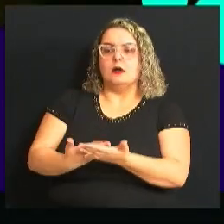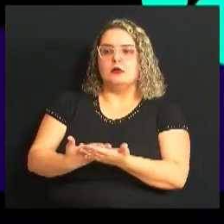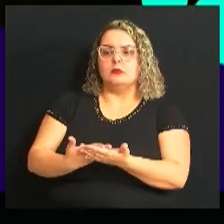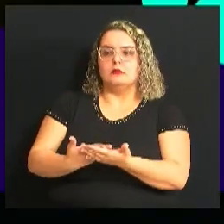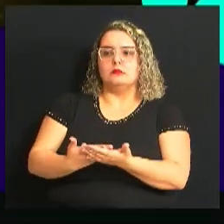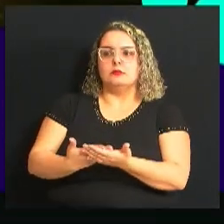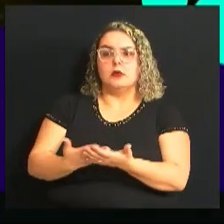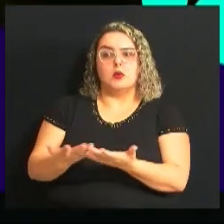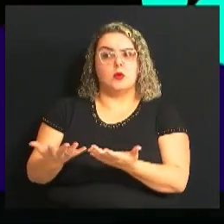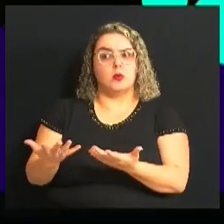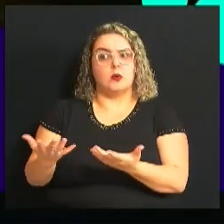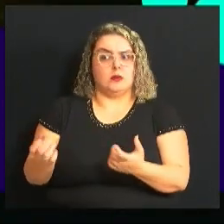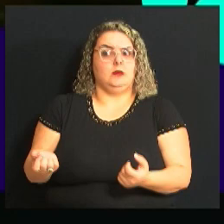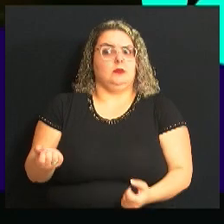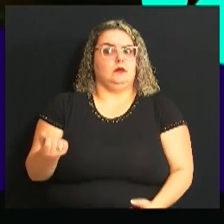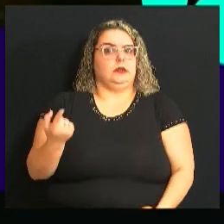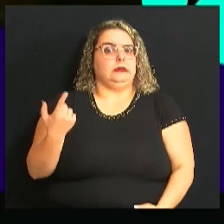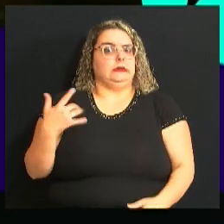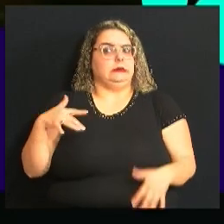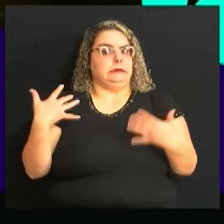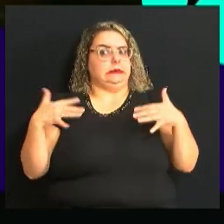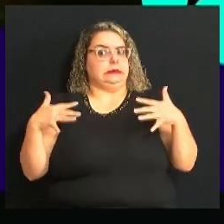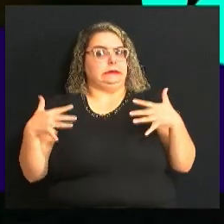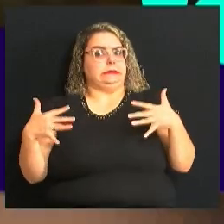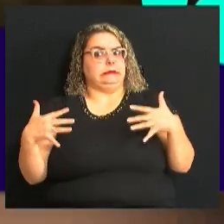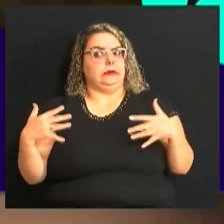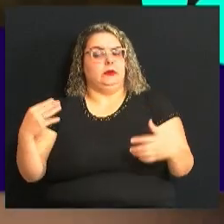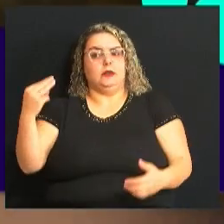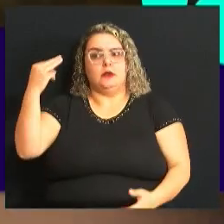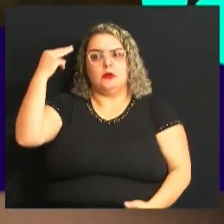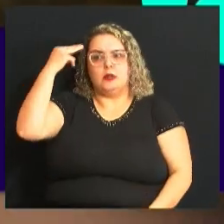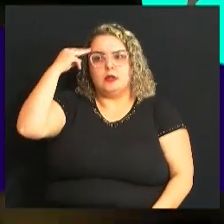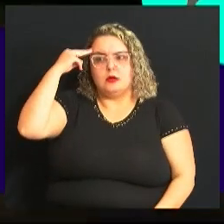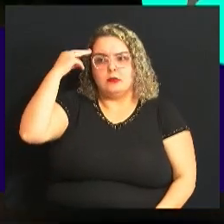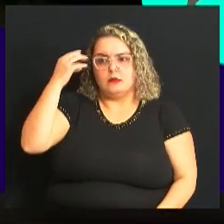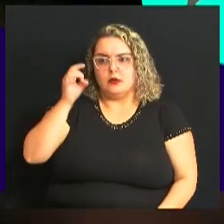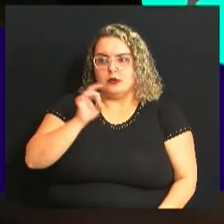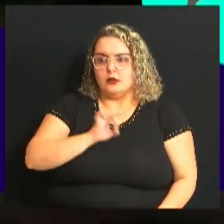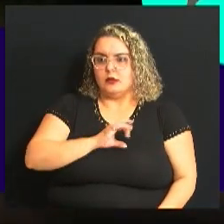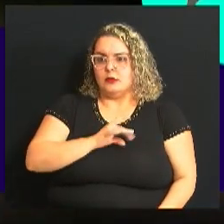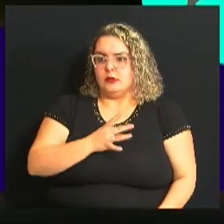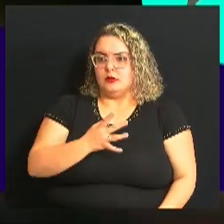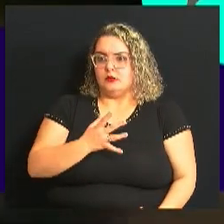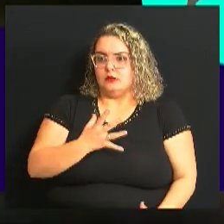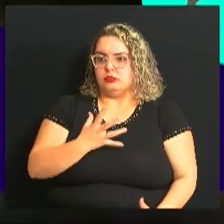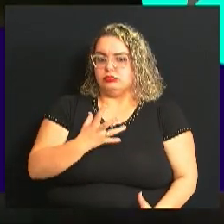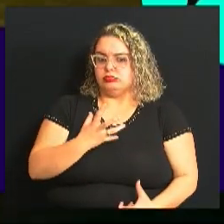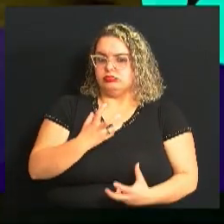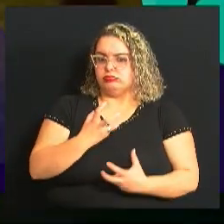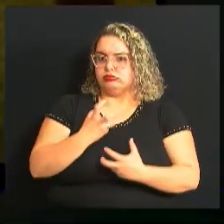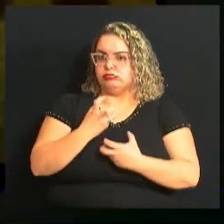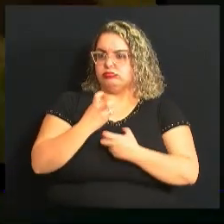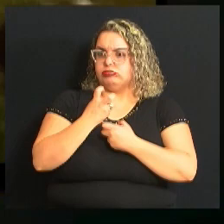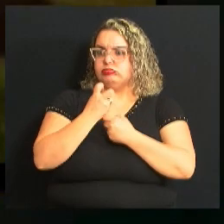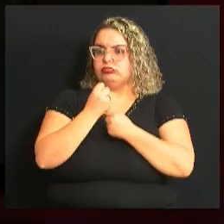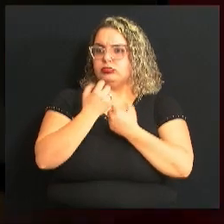contornos sinistros na medida em que suas memórias mais sombrias vão ganhando forma nesta